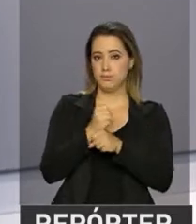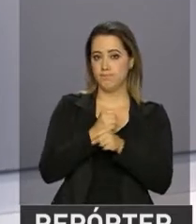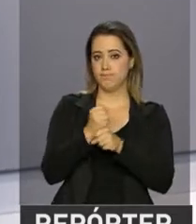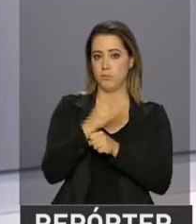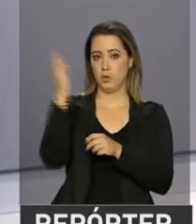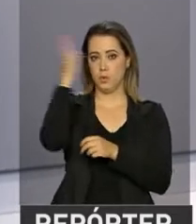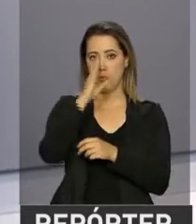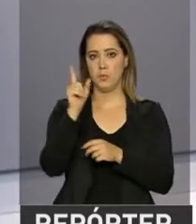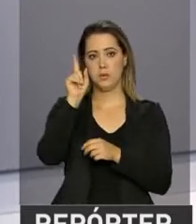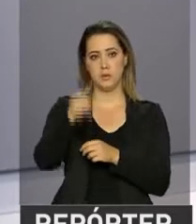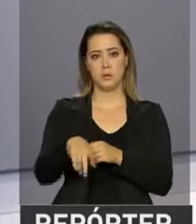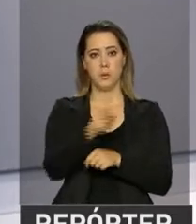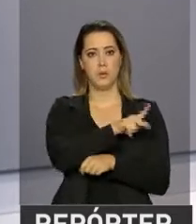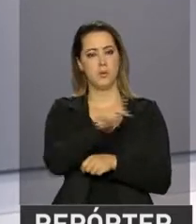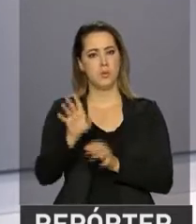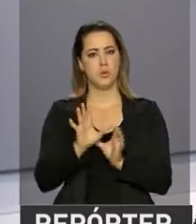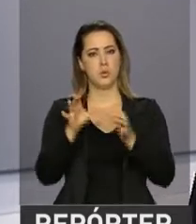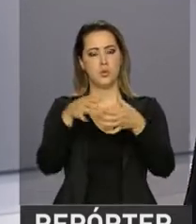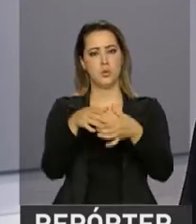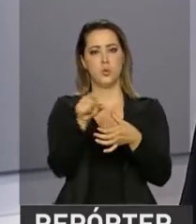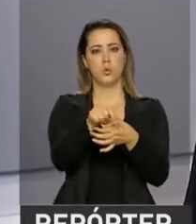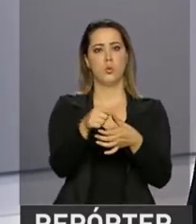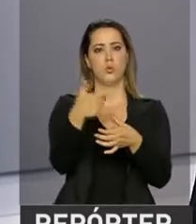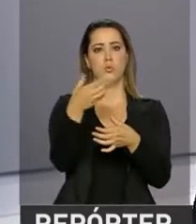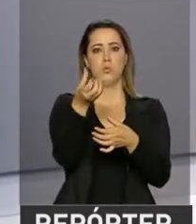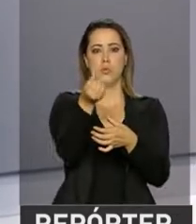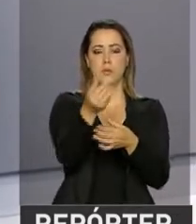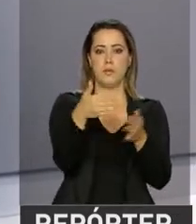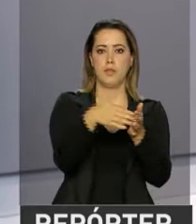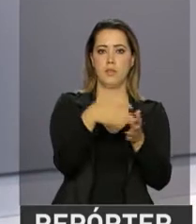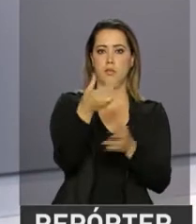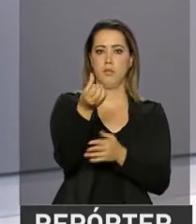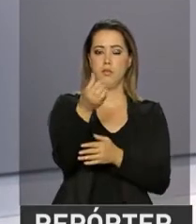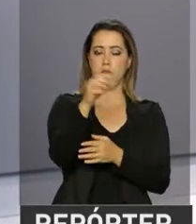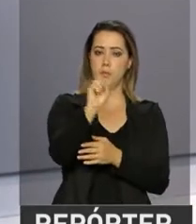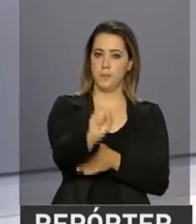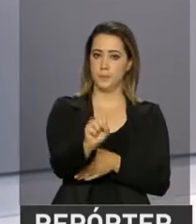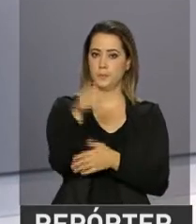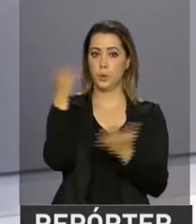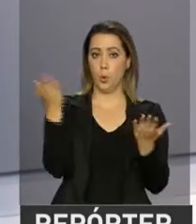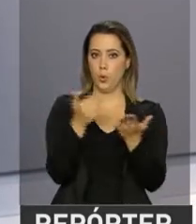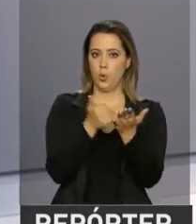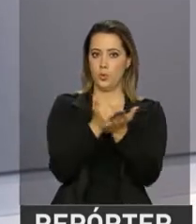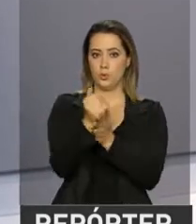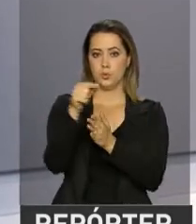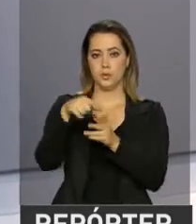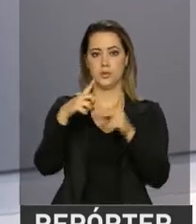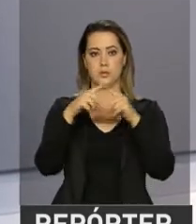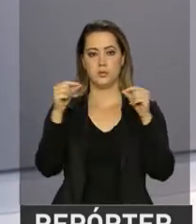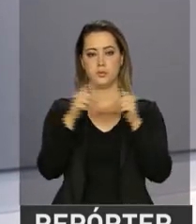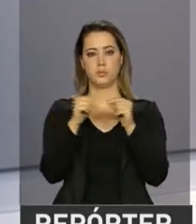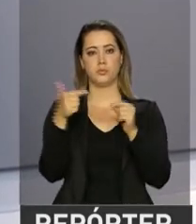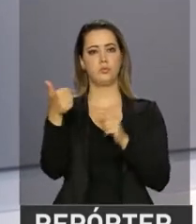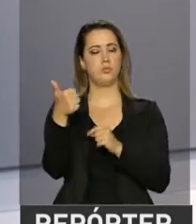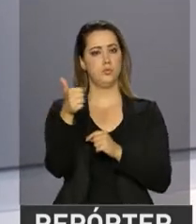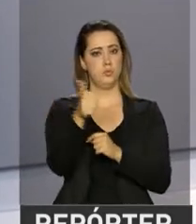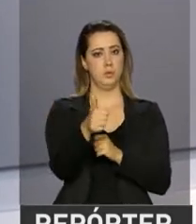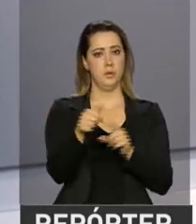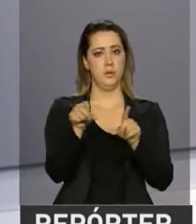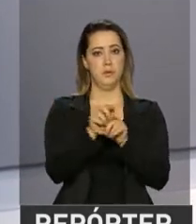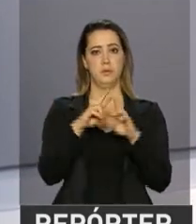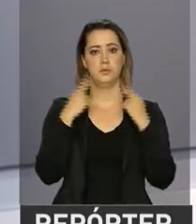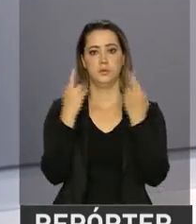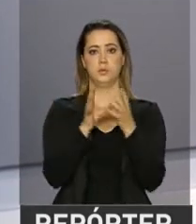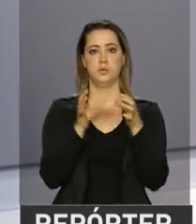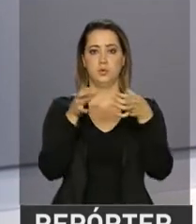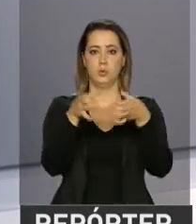pelo biênio 2006 2008 e começa hoje aqui em brasília a 21ª reunião ordinária do conselho